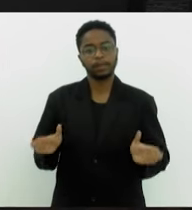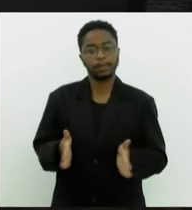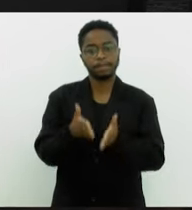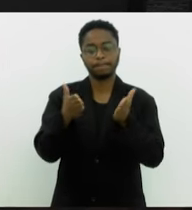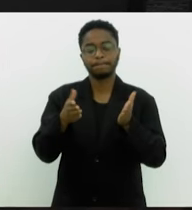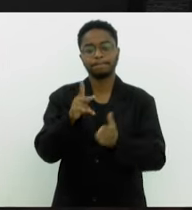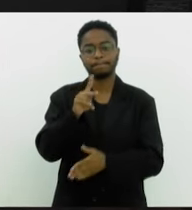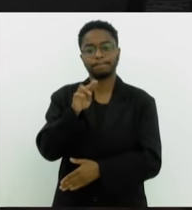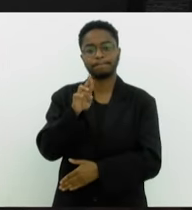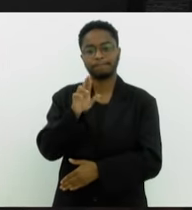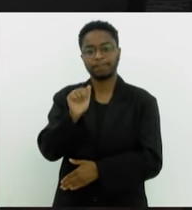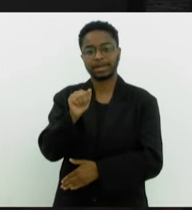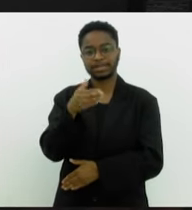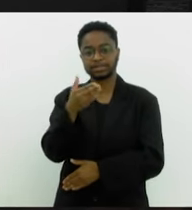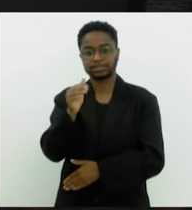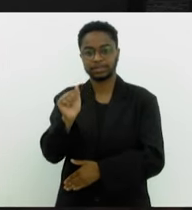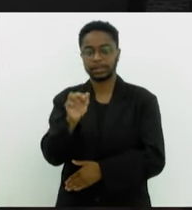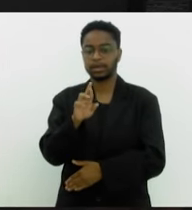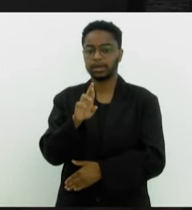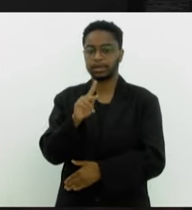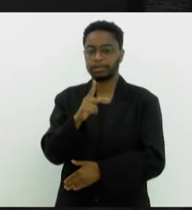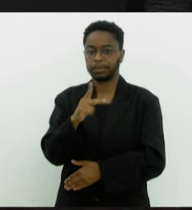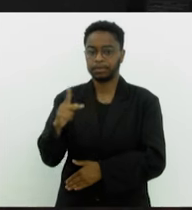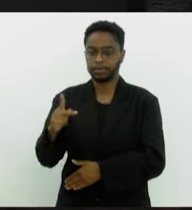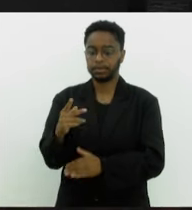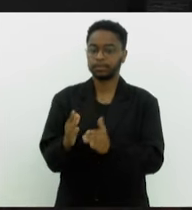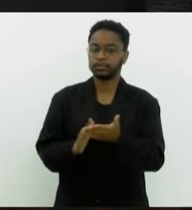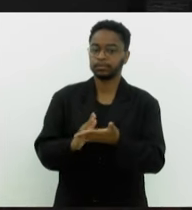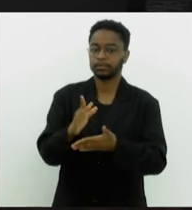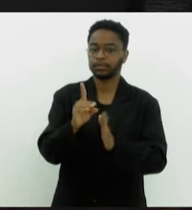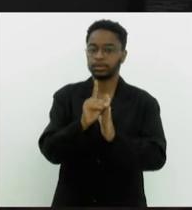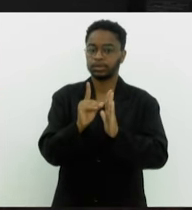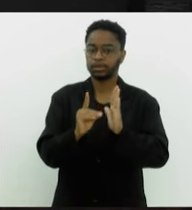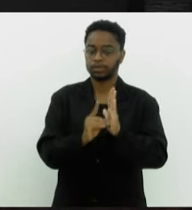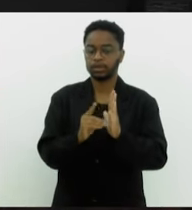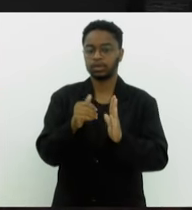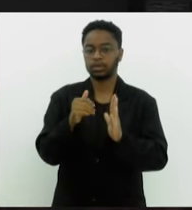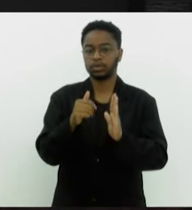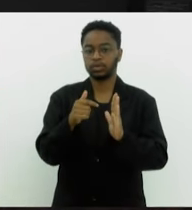praças RPP, aprovado pelo decreto de número